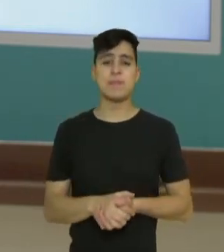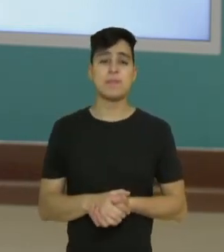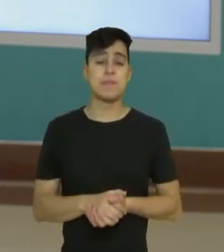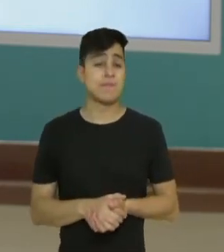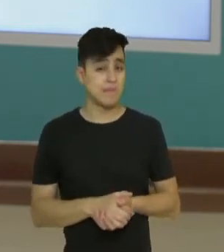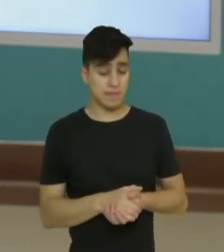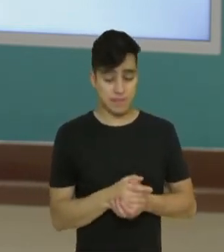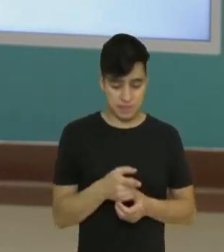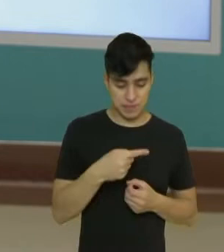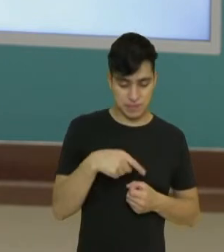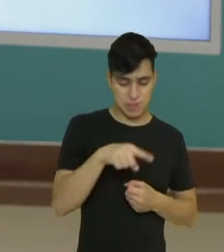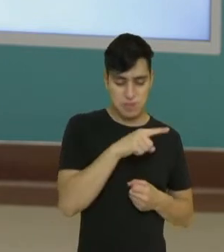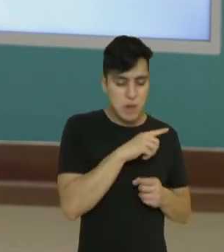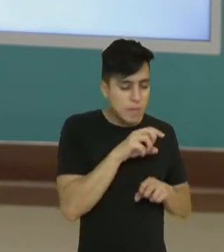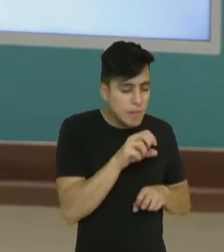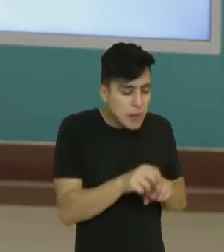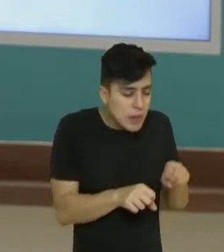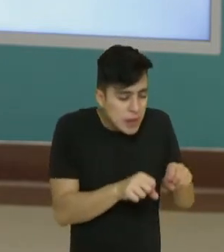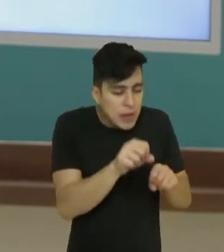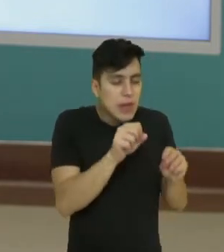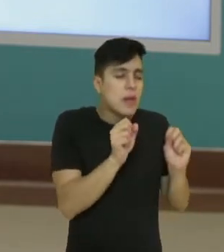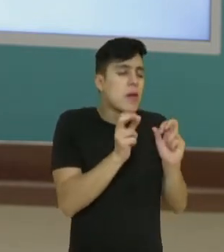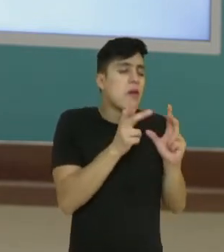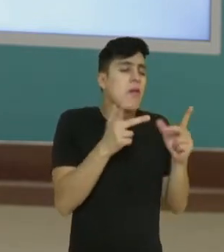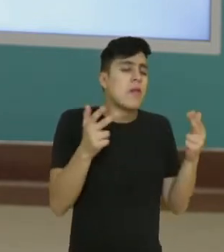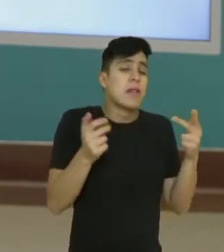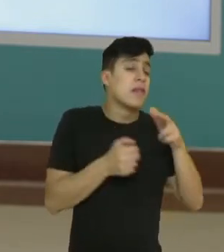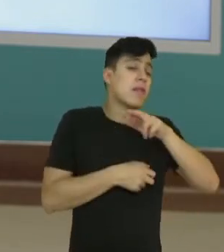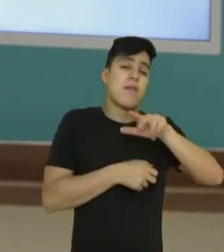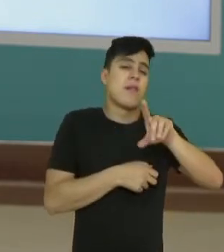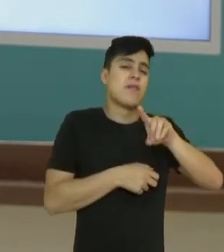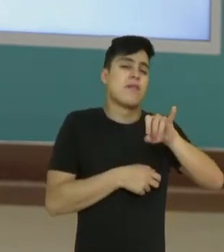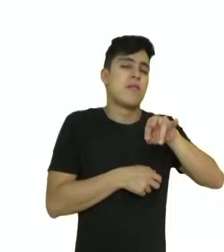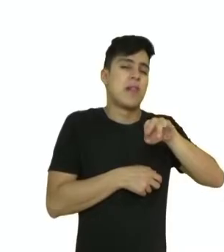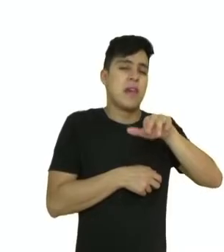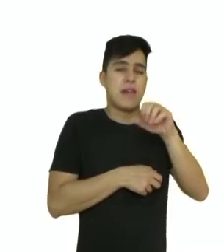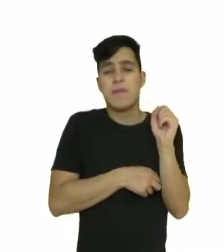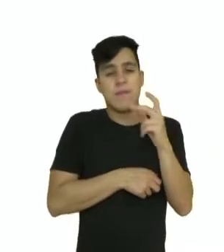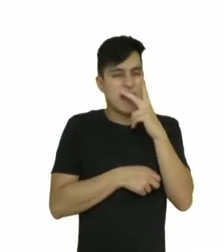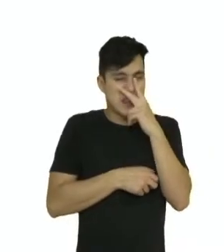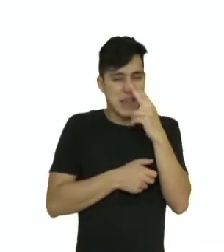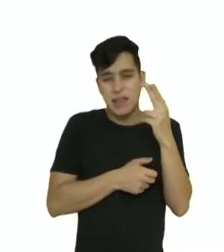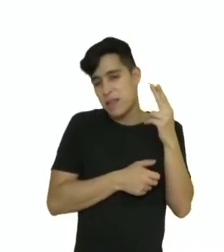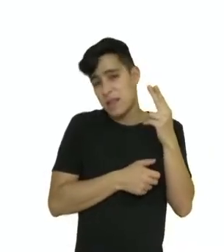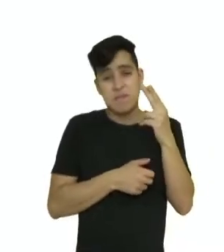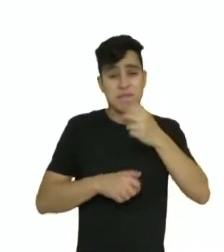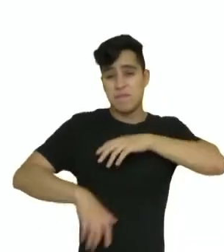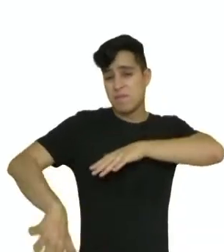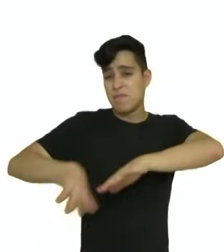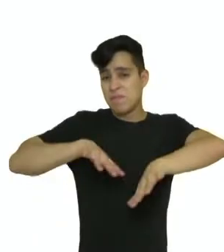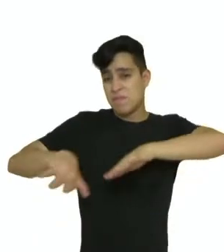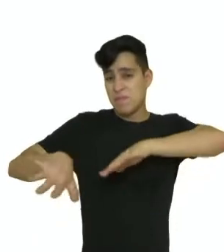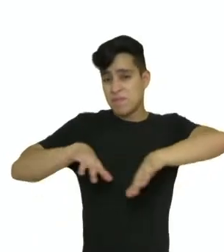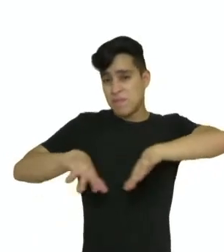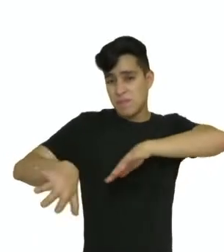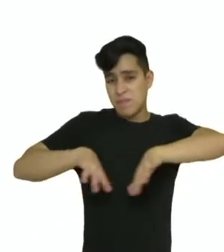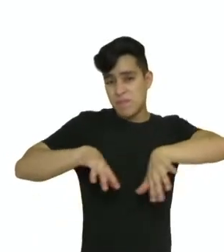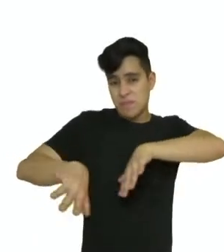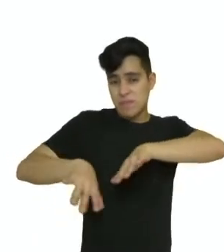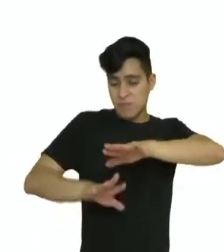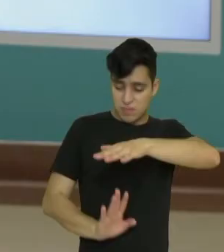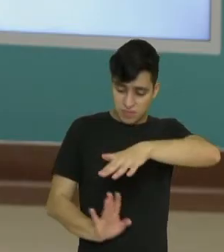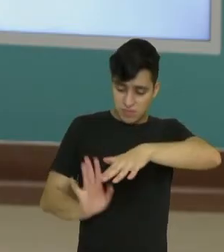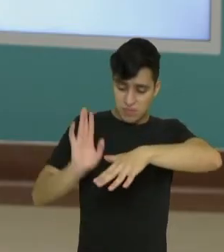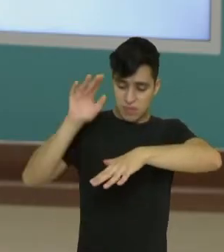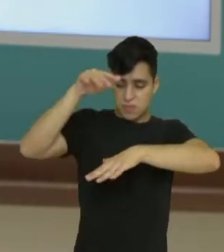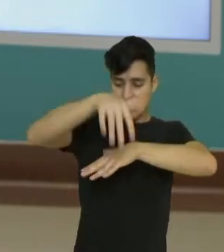nós coletamos evidências indiretas, como, por exemplo, quando ocorrem os terremotos e o material que chega até a